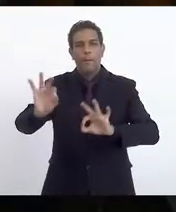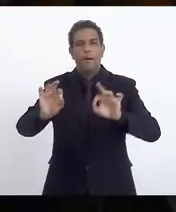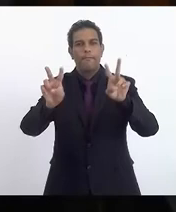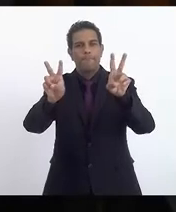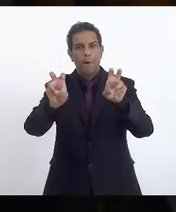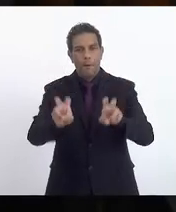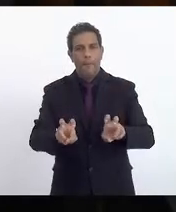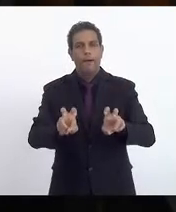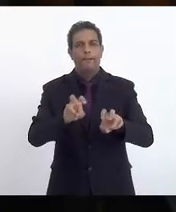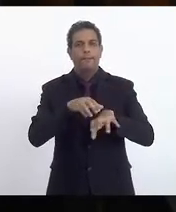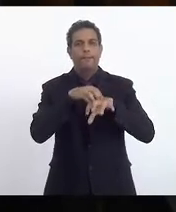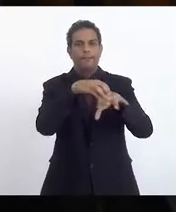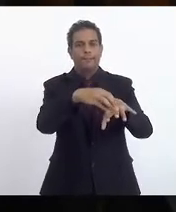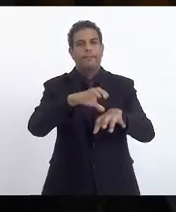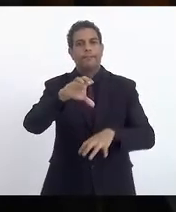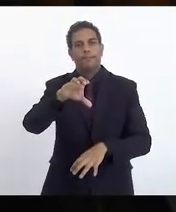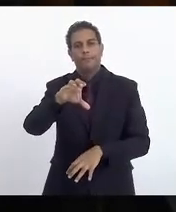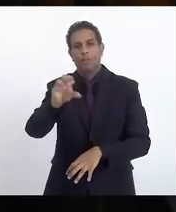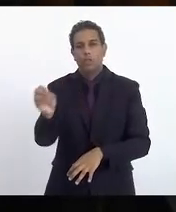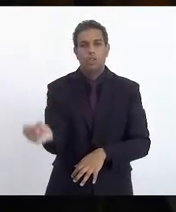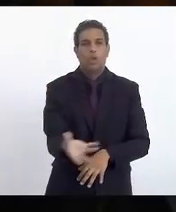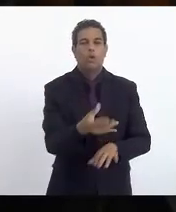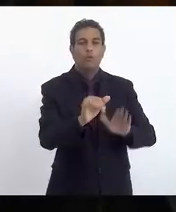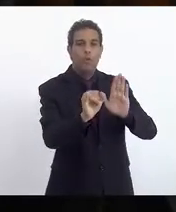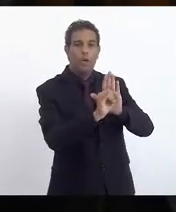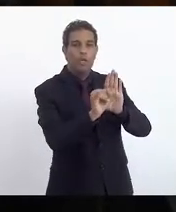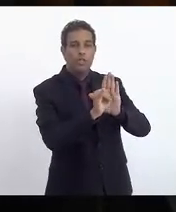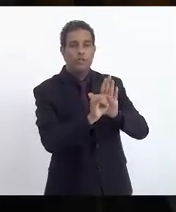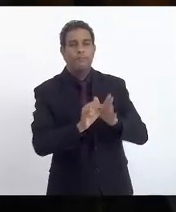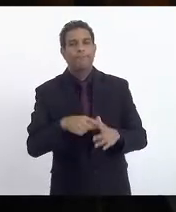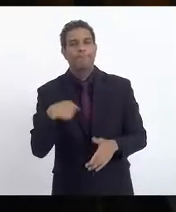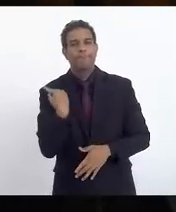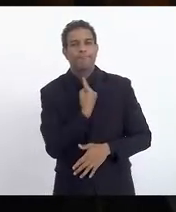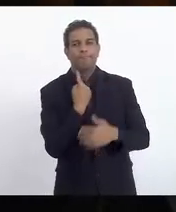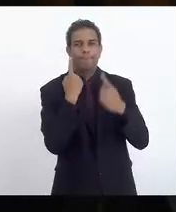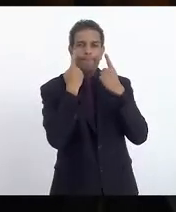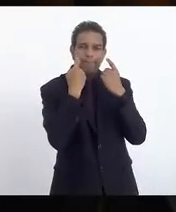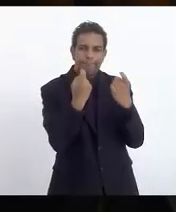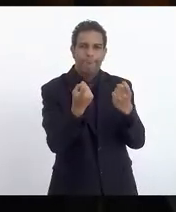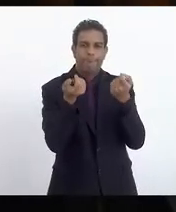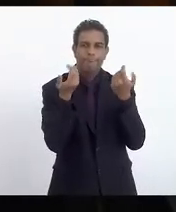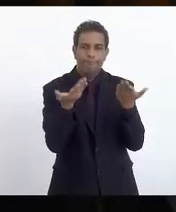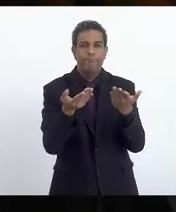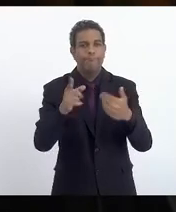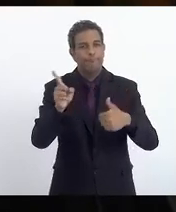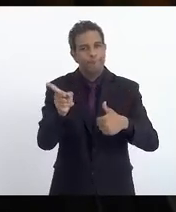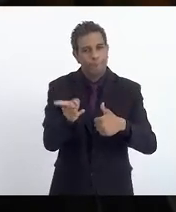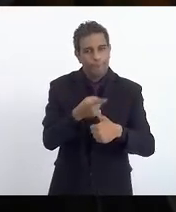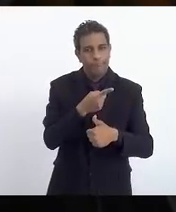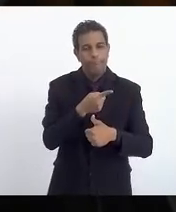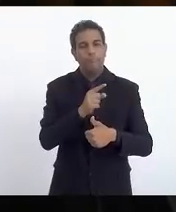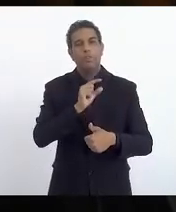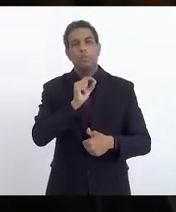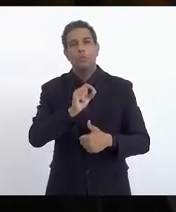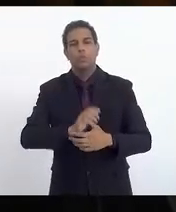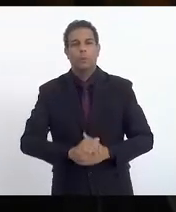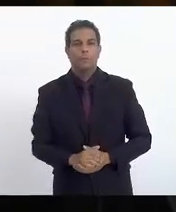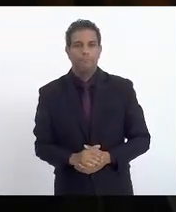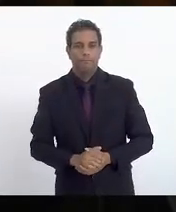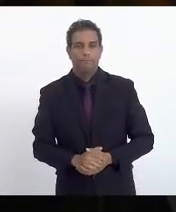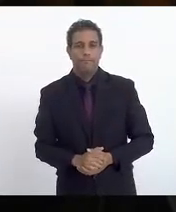modelagem do novo edital o que me chama atenção em primeiro lugar um